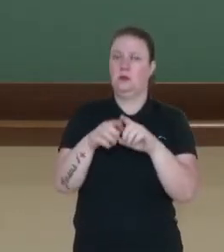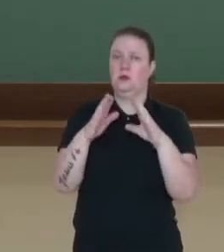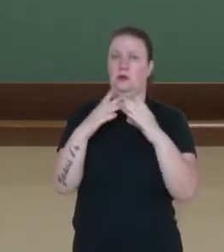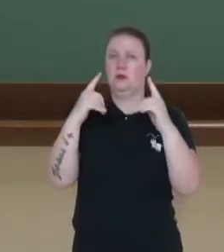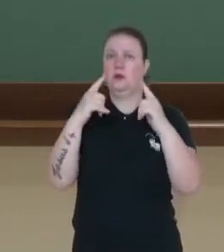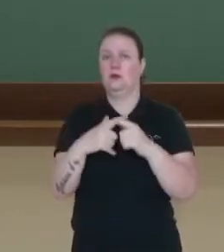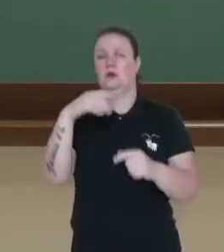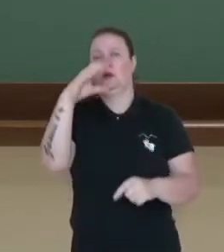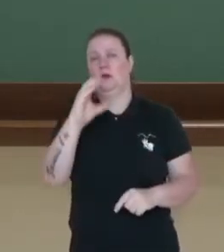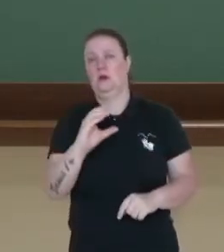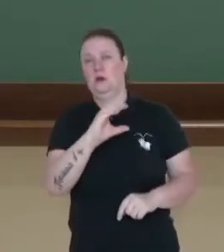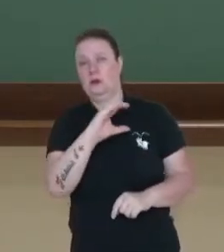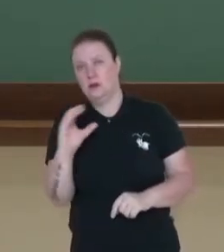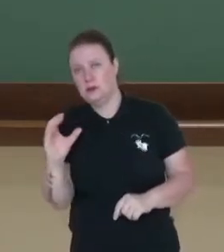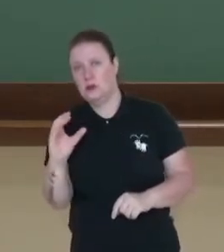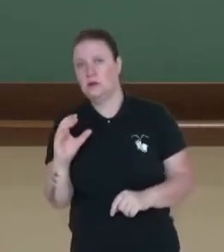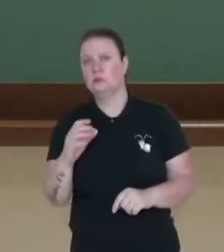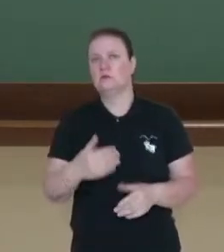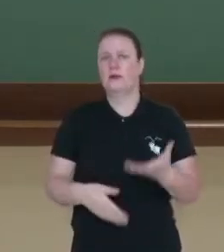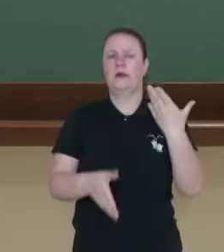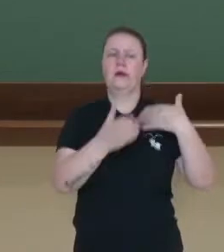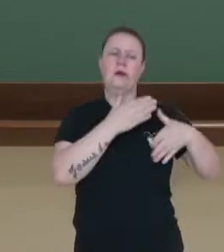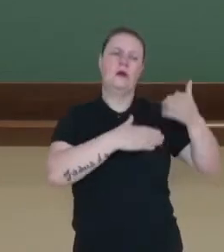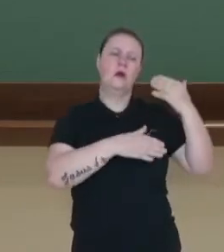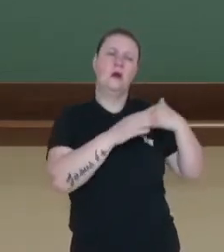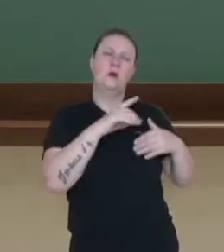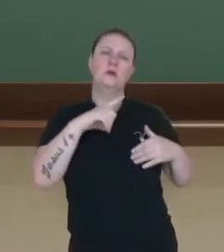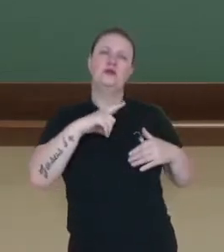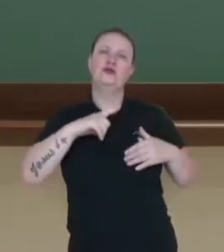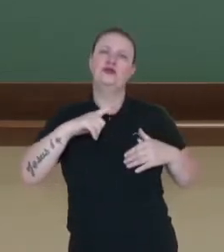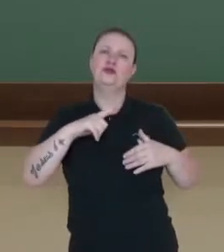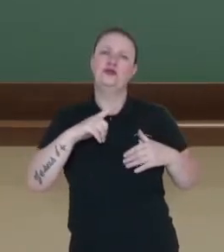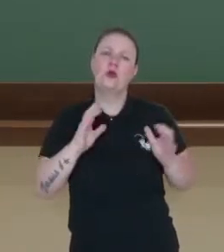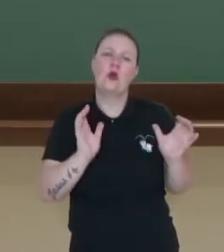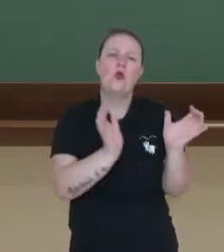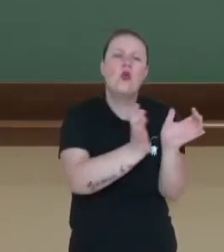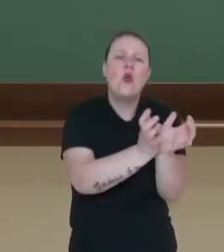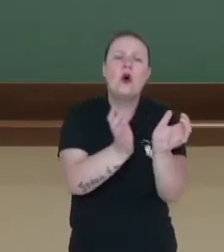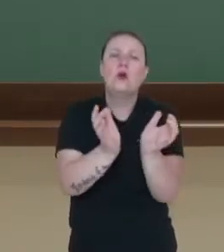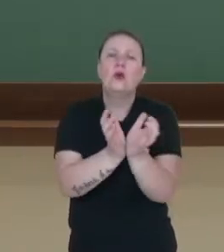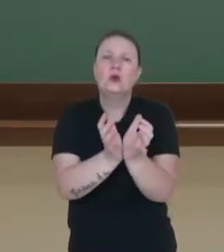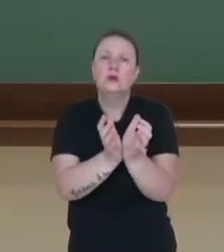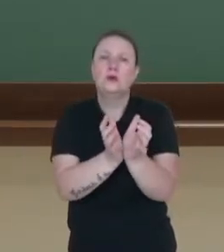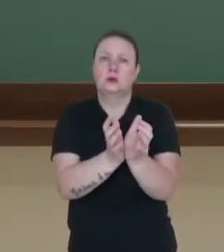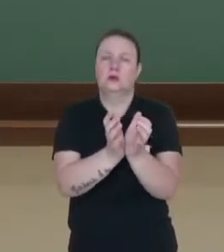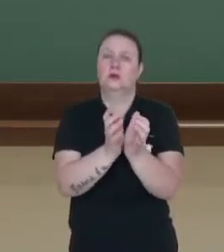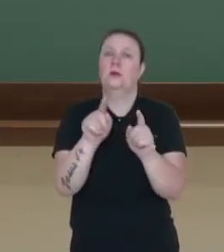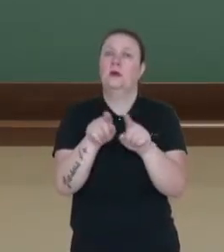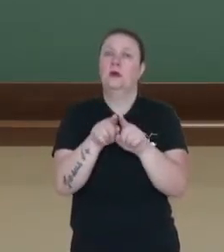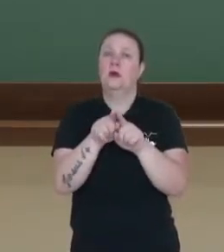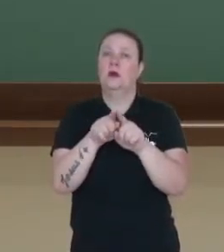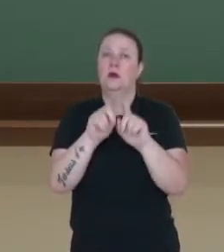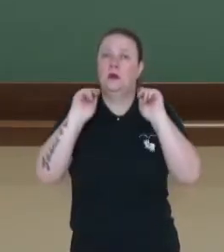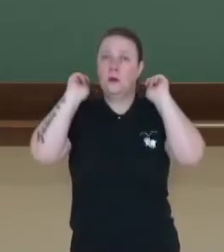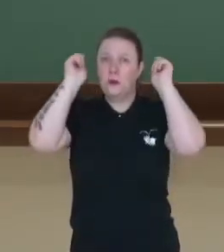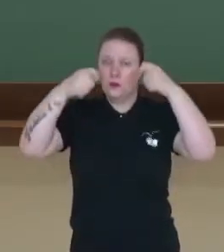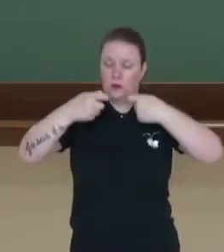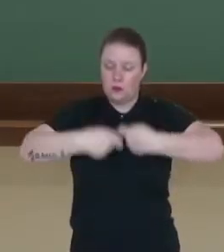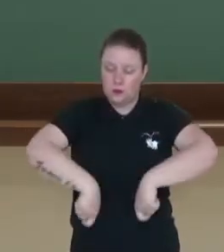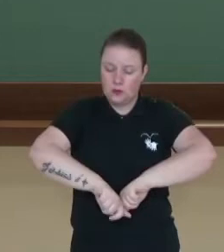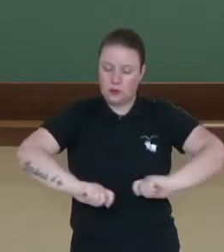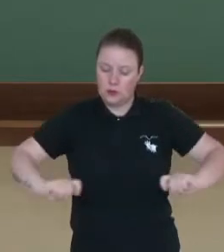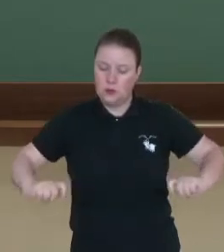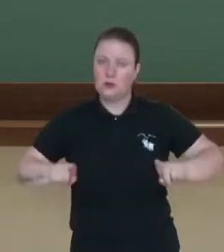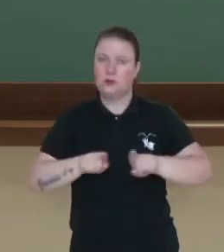uma herança de quando éramos uma colônia de Portugal, os jesuítas que vieram para cá e introduziram a